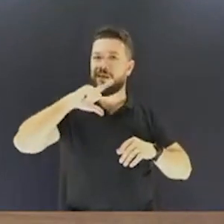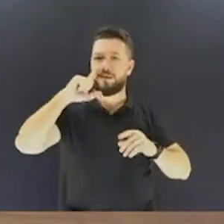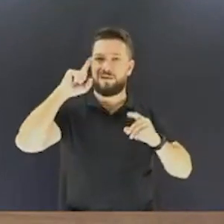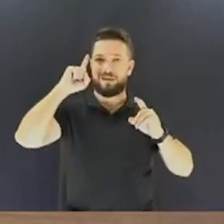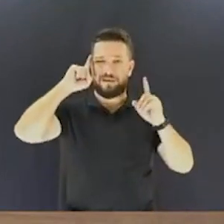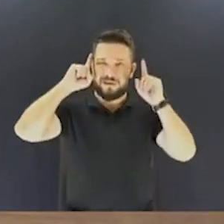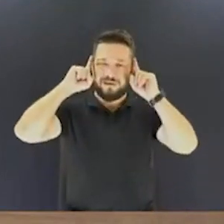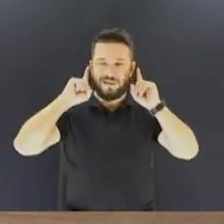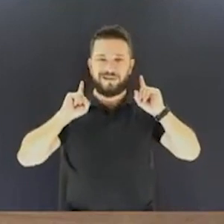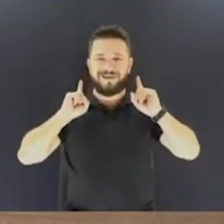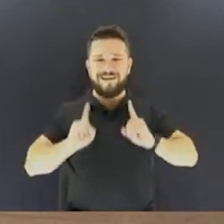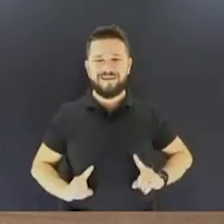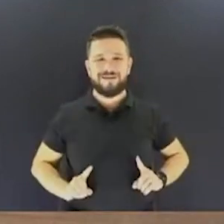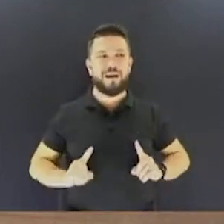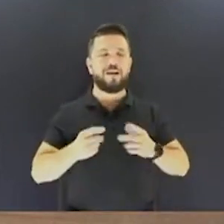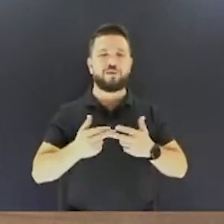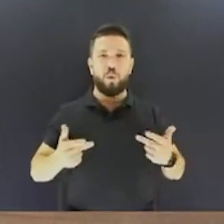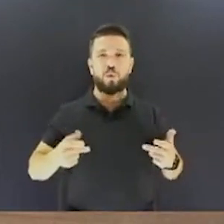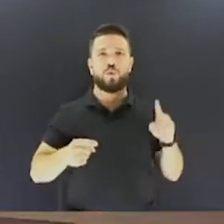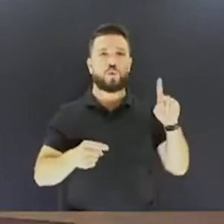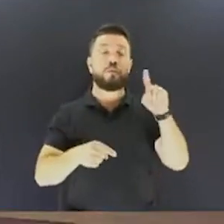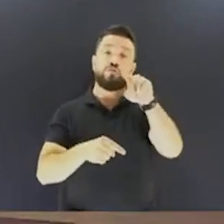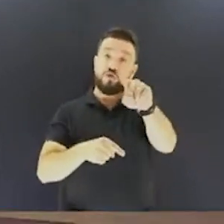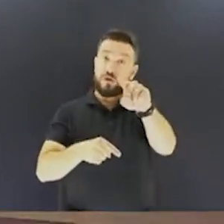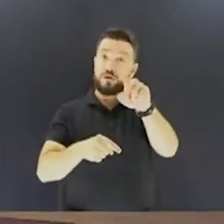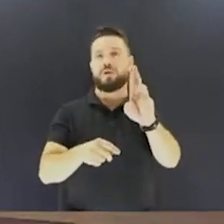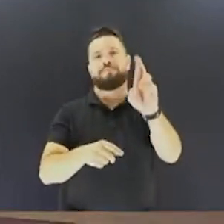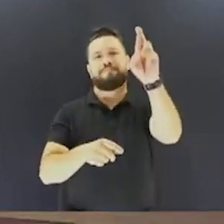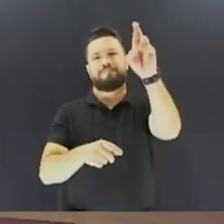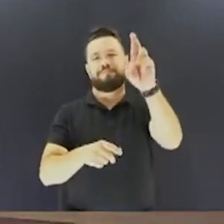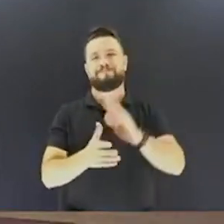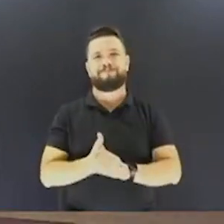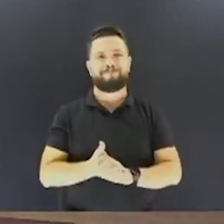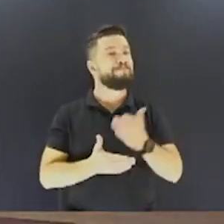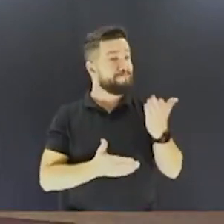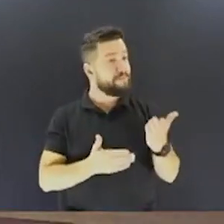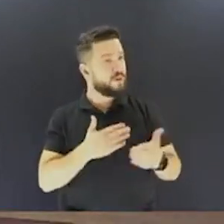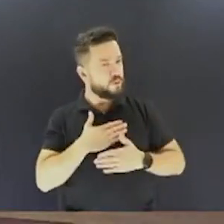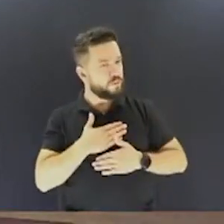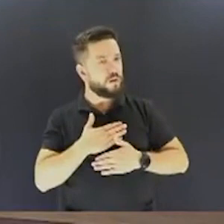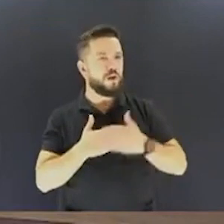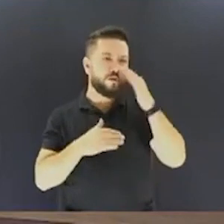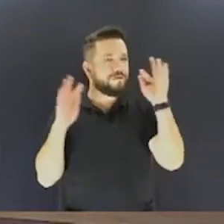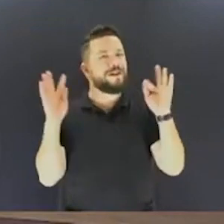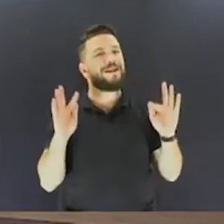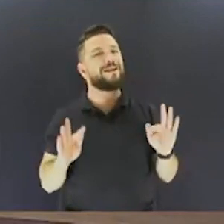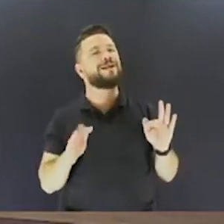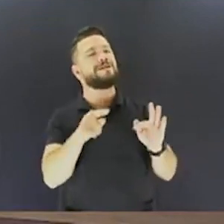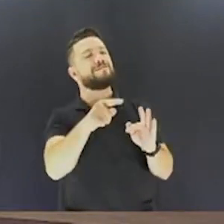assim representados. Então, parabéns. Obrigado pela gentileza, professor Euler. Fico muito feliz e lisonjeado com suas palavras. Acho